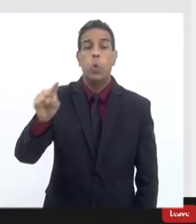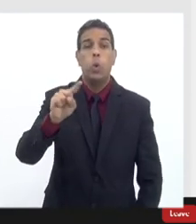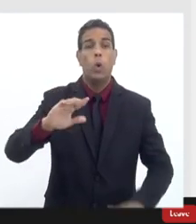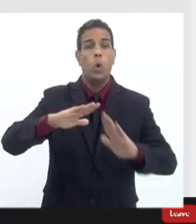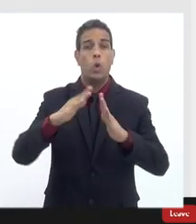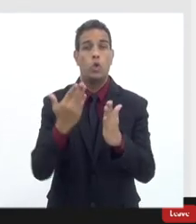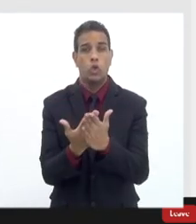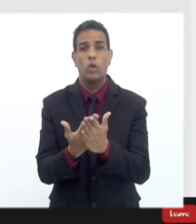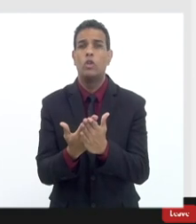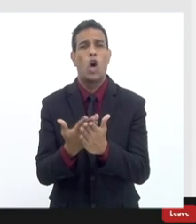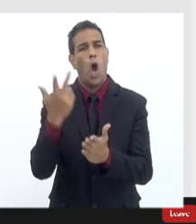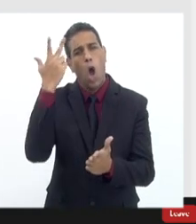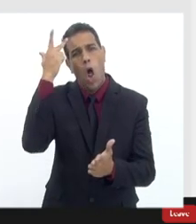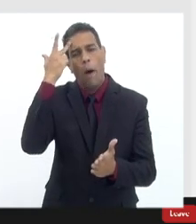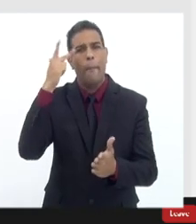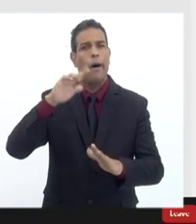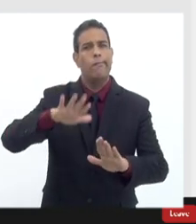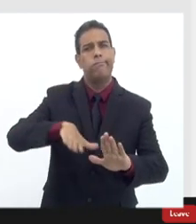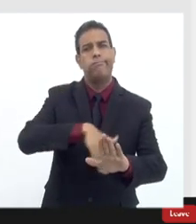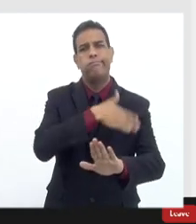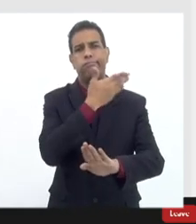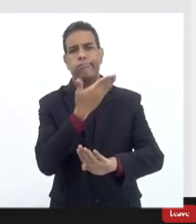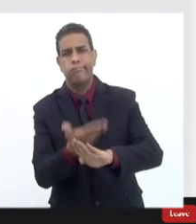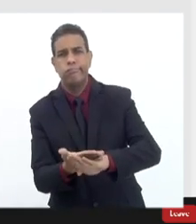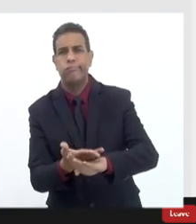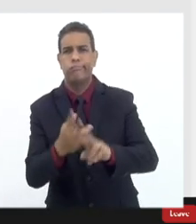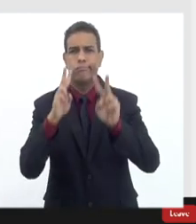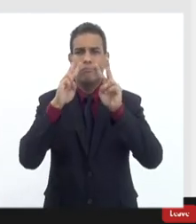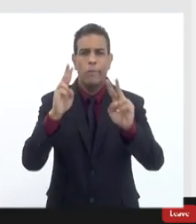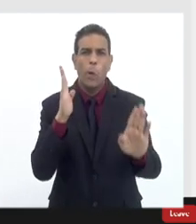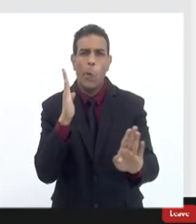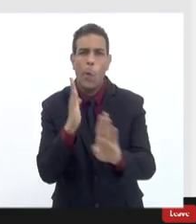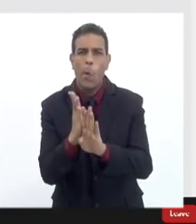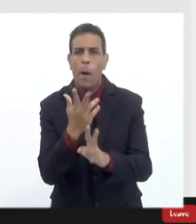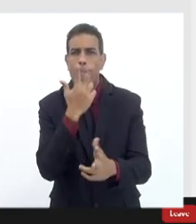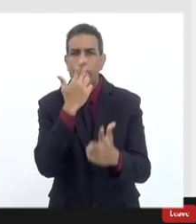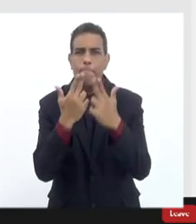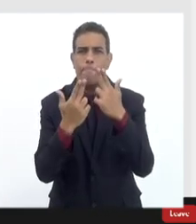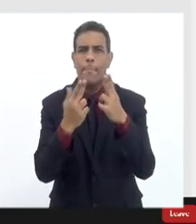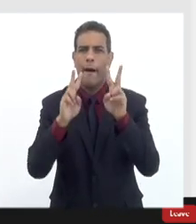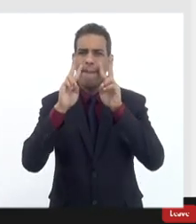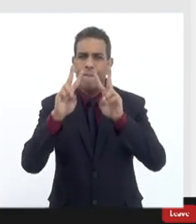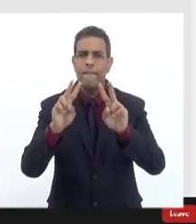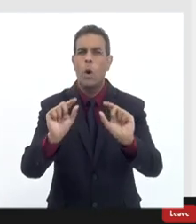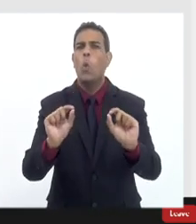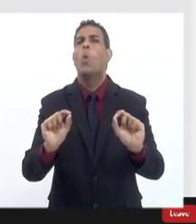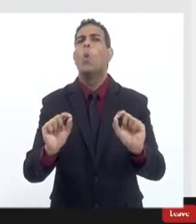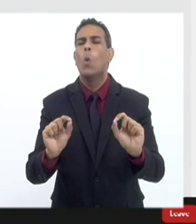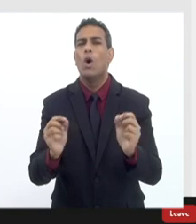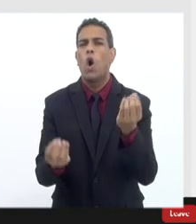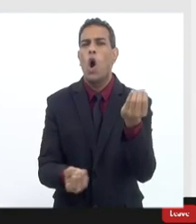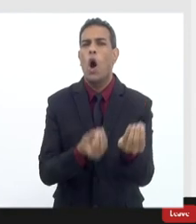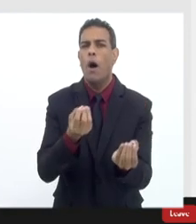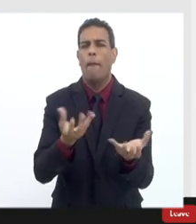em 3 turnos, manhã, tarde e noite, o que evidentemente nos impõe, né, novas